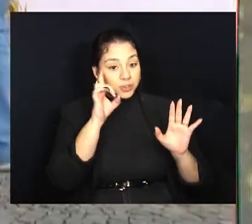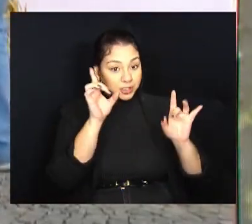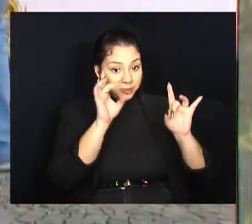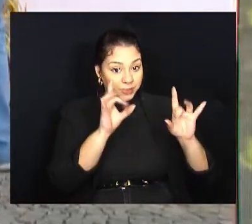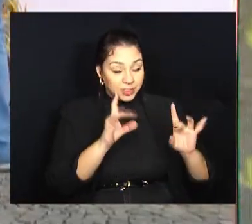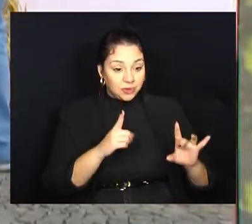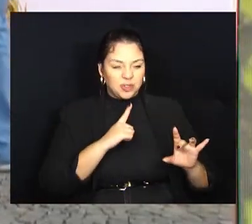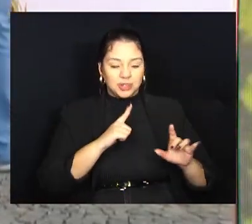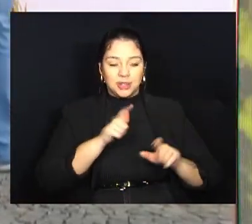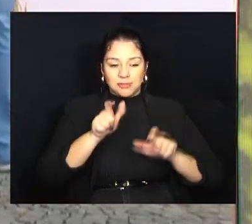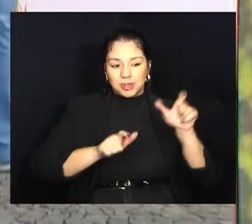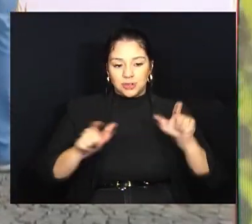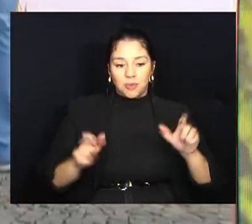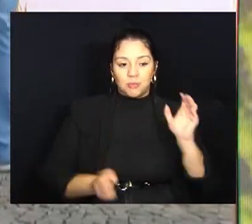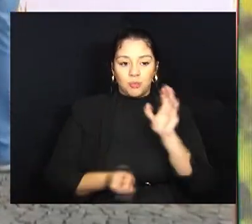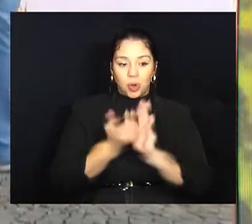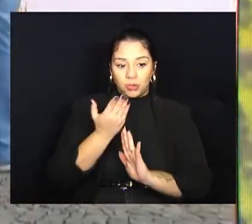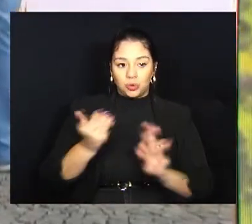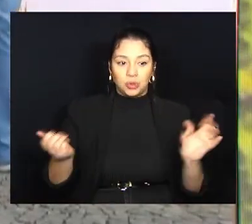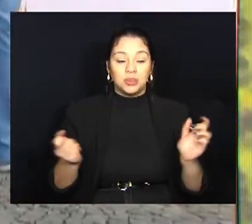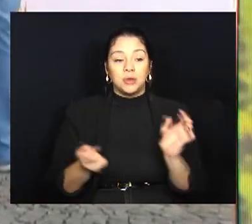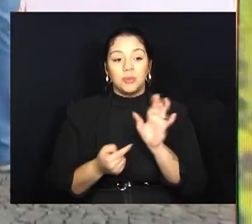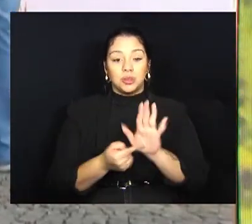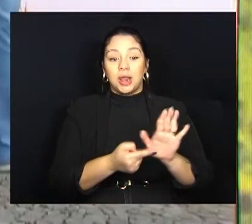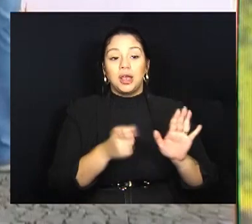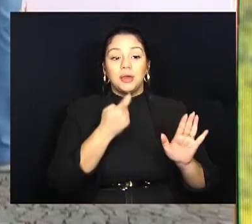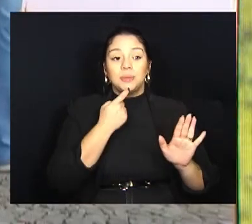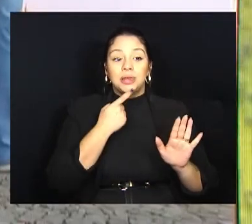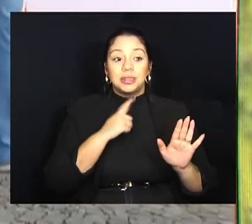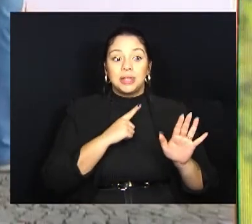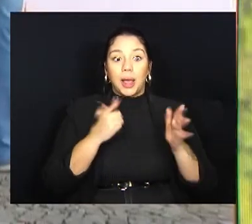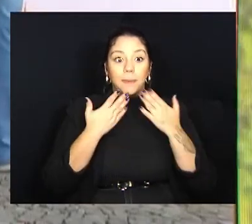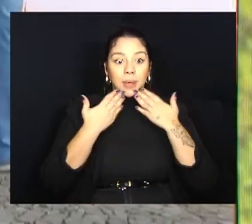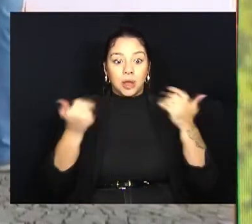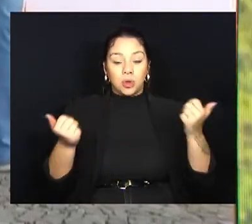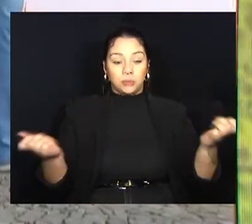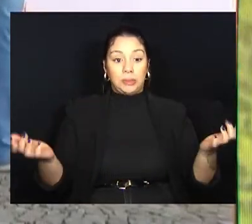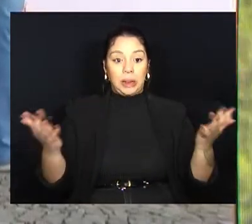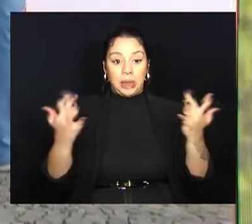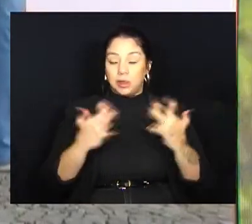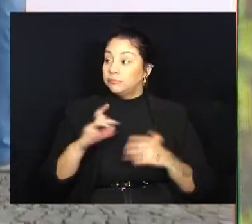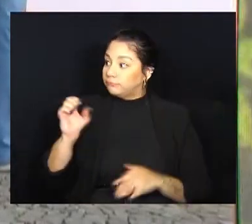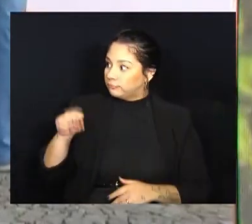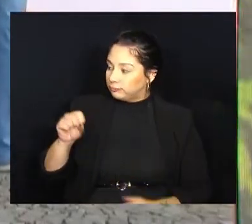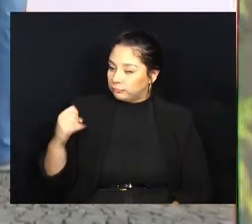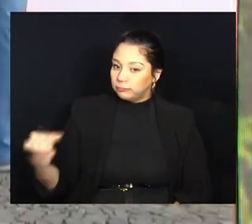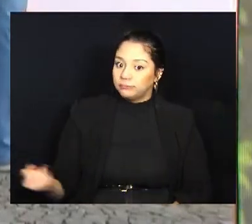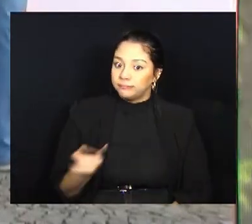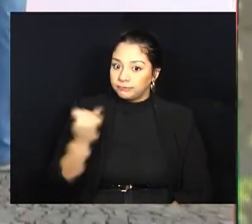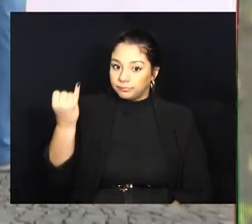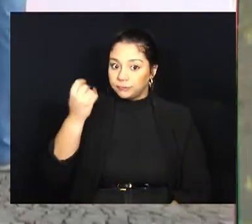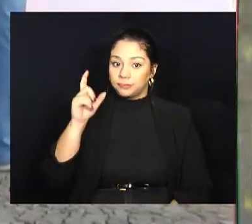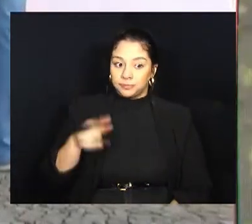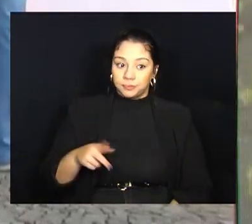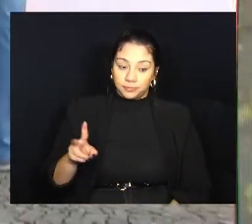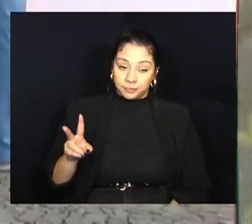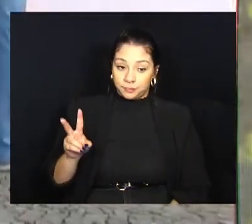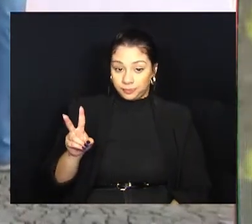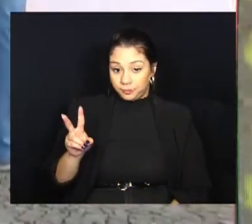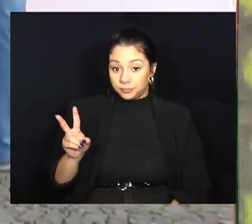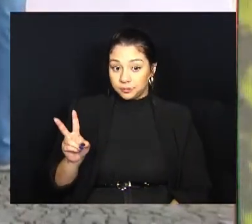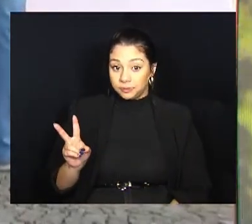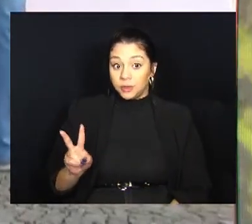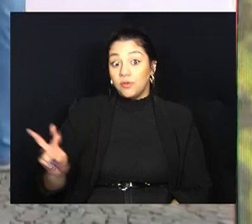os produtores, mostrar o que Campinas tem de melhor? Eu achei muito importante. Eu acho que valoriza a